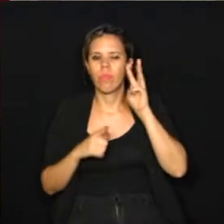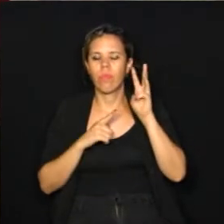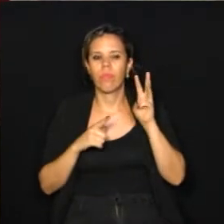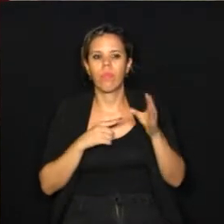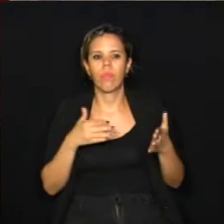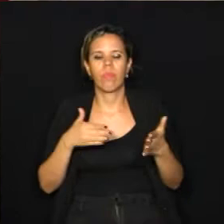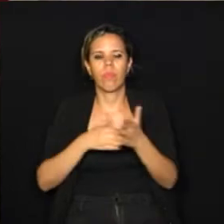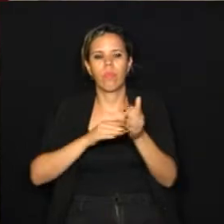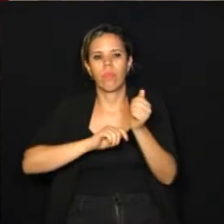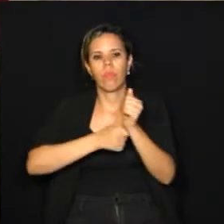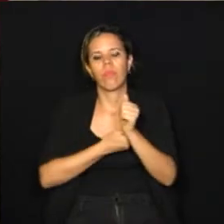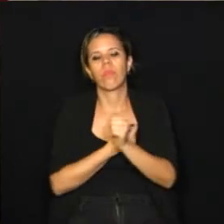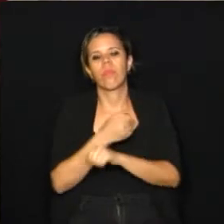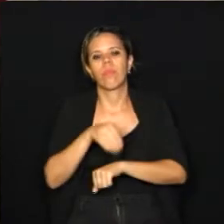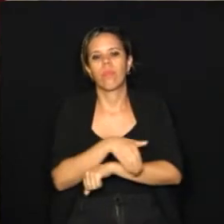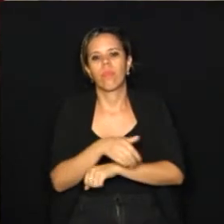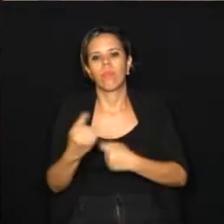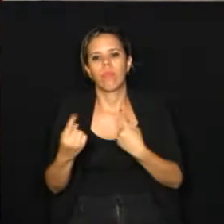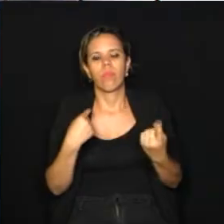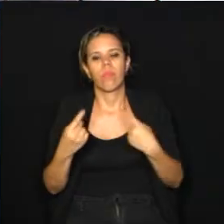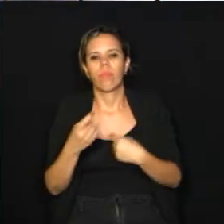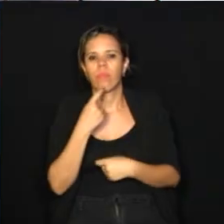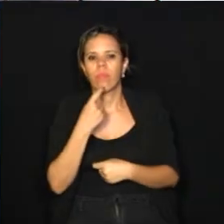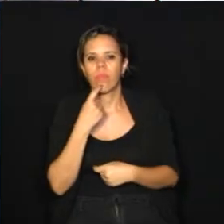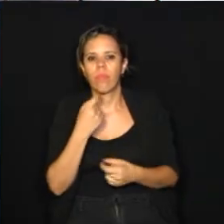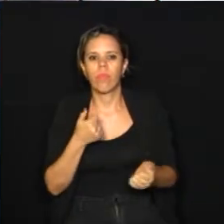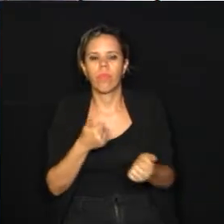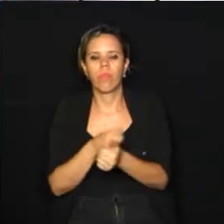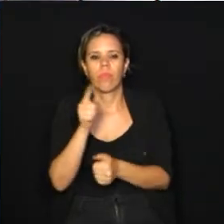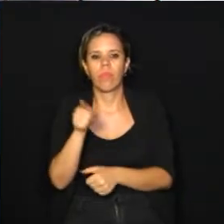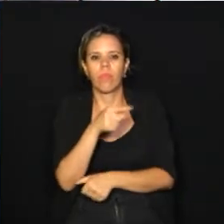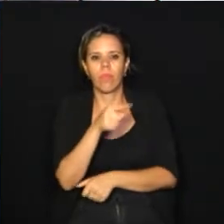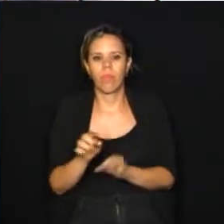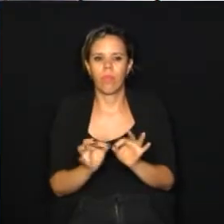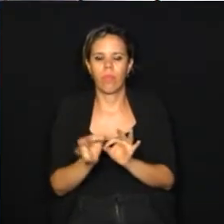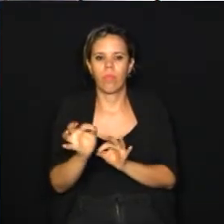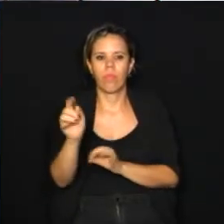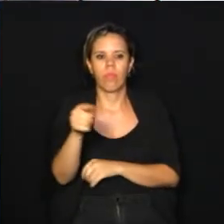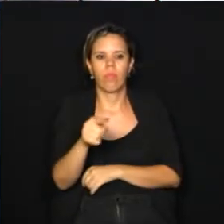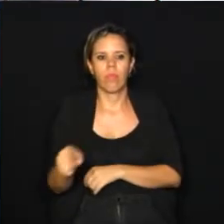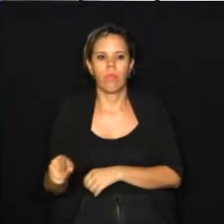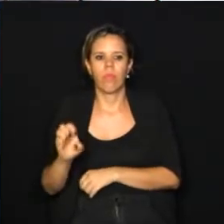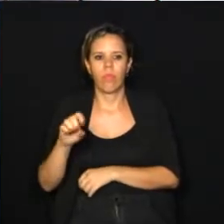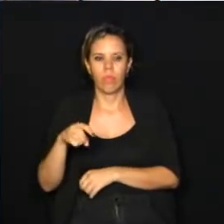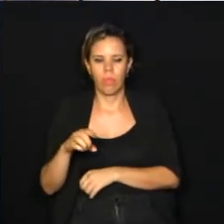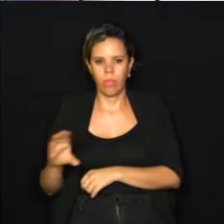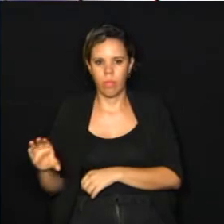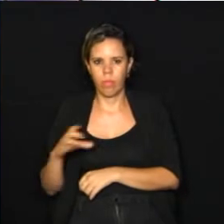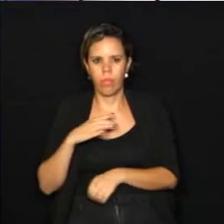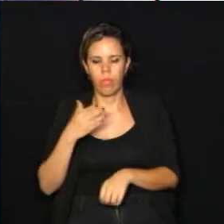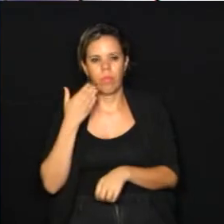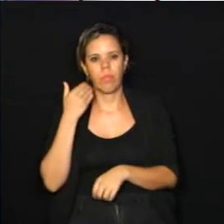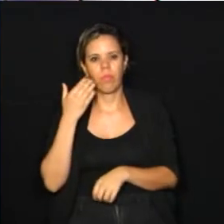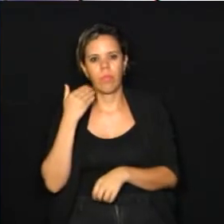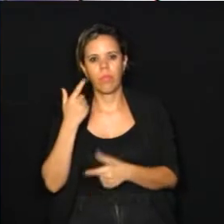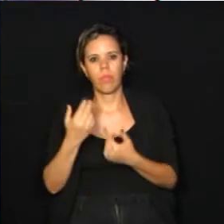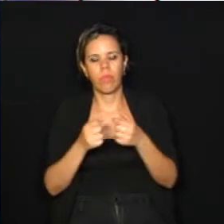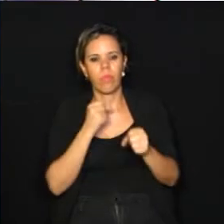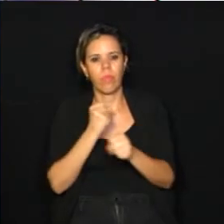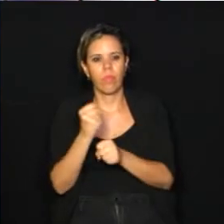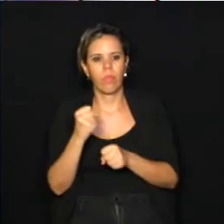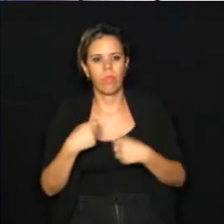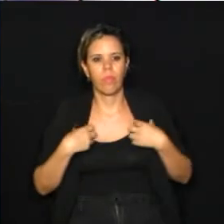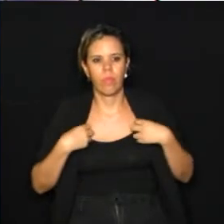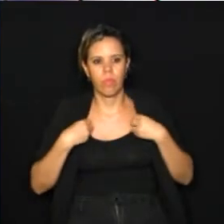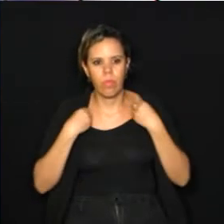bloqueio em uma via importante. Campinas vem aí um feriado prolongado e a INDEC vai aproveitar para fazer aí algumas obras,